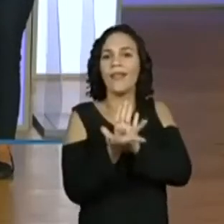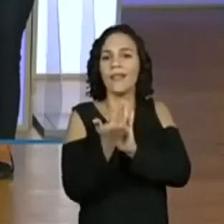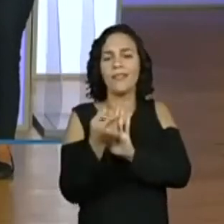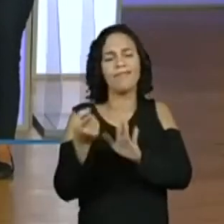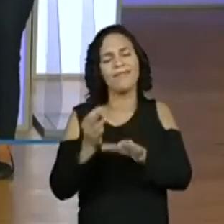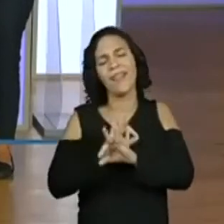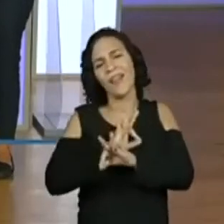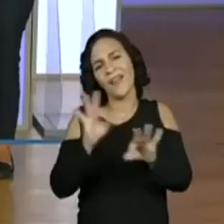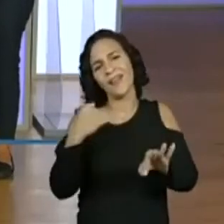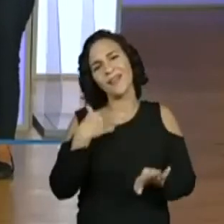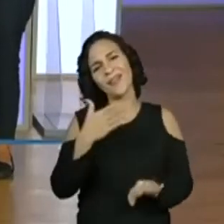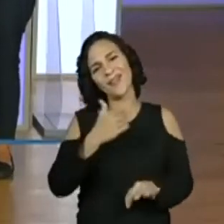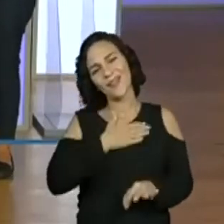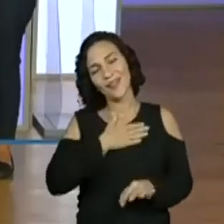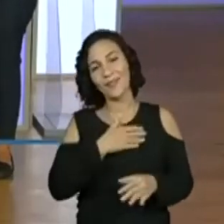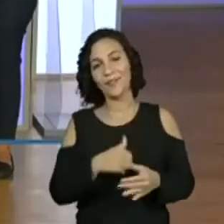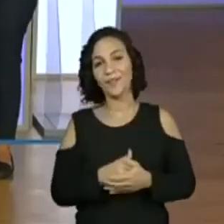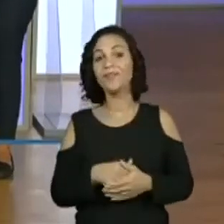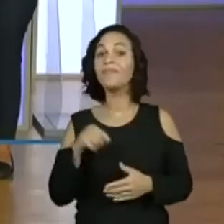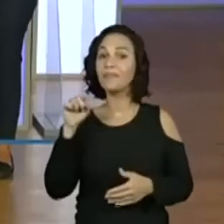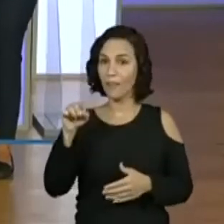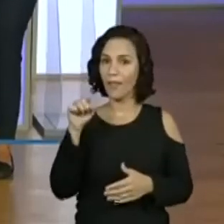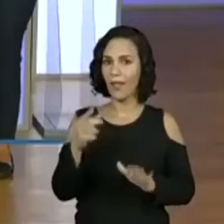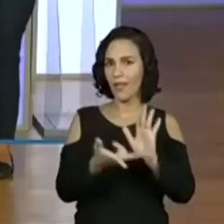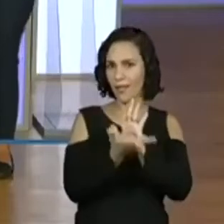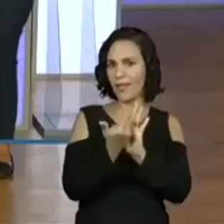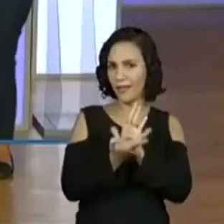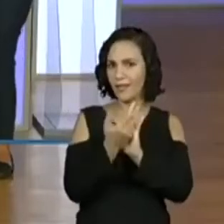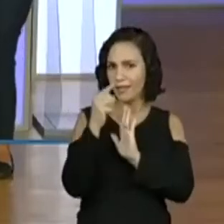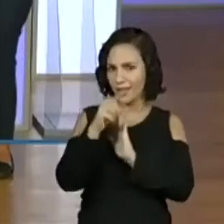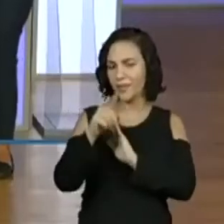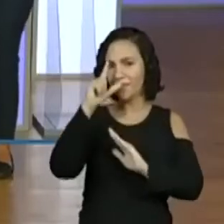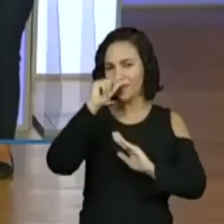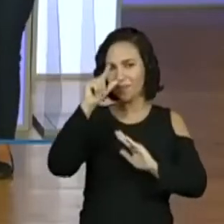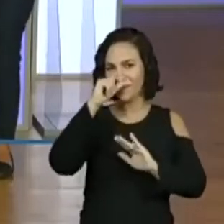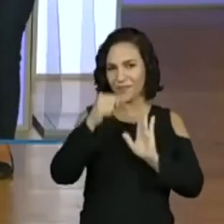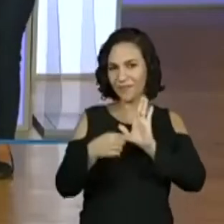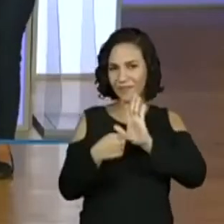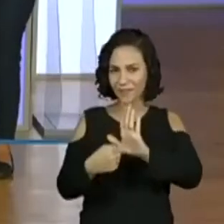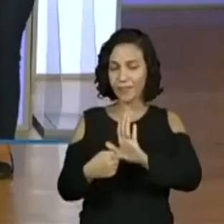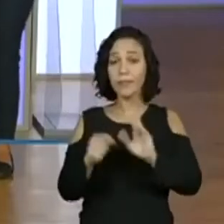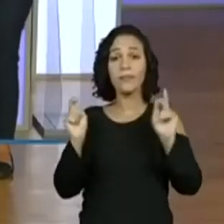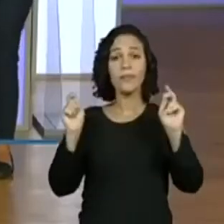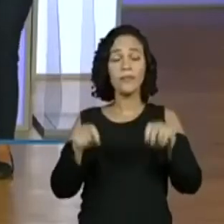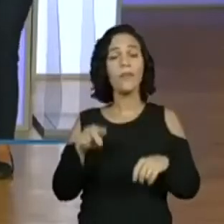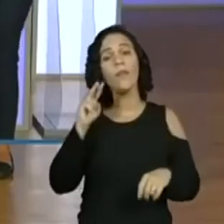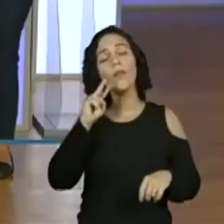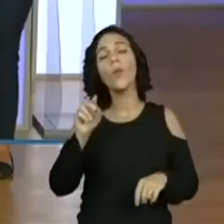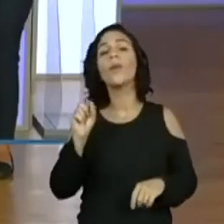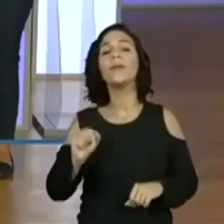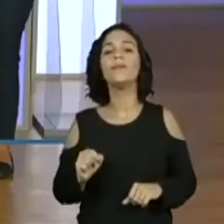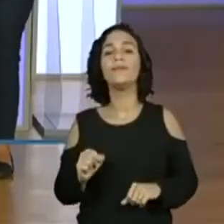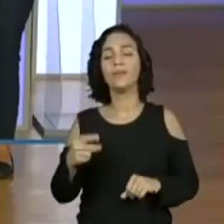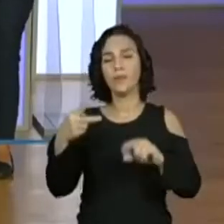desenhos. Então, olha só, nesse desenho aqui da professora, que a professora Ana Paula trouxe, dá para ver que são dois